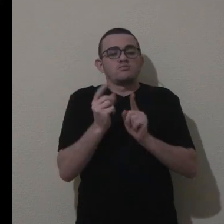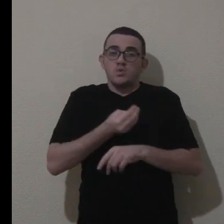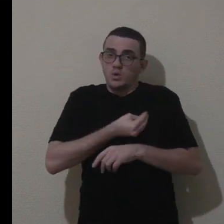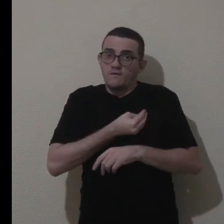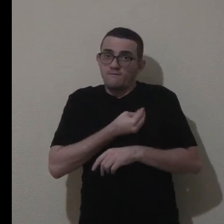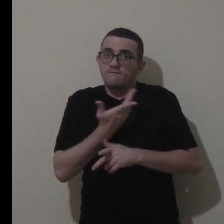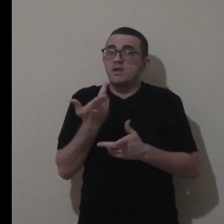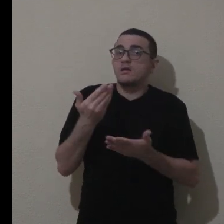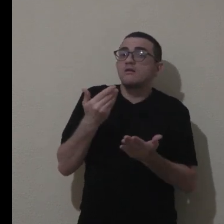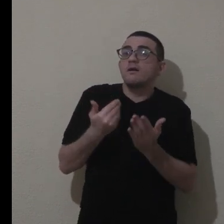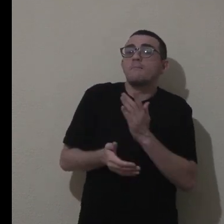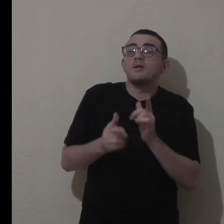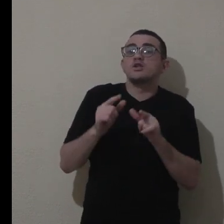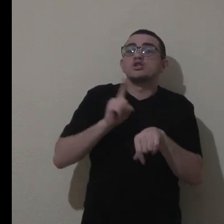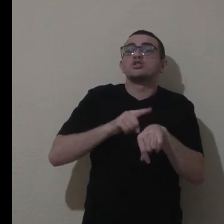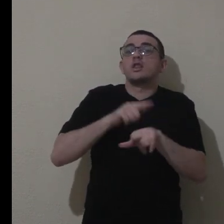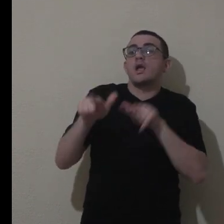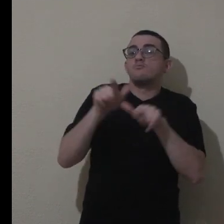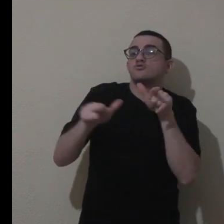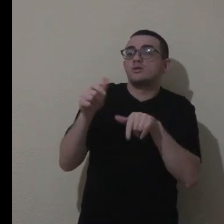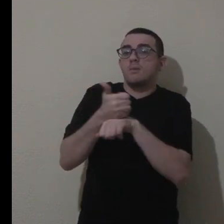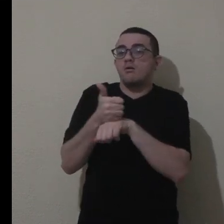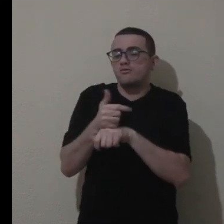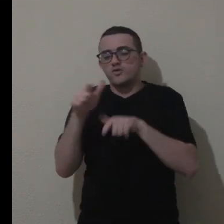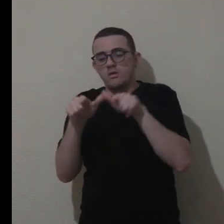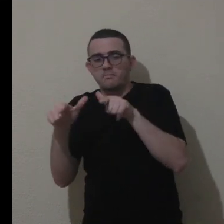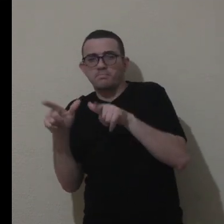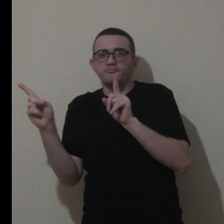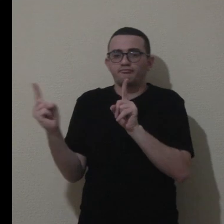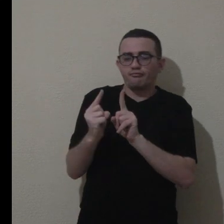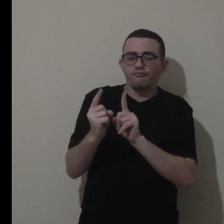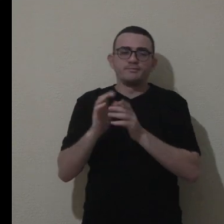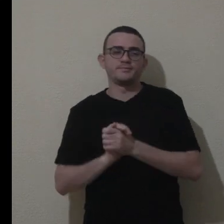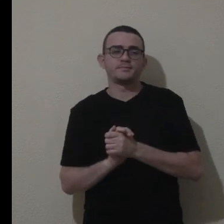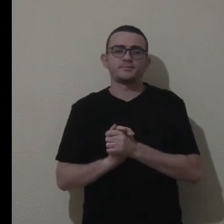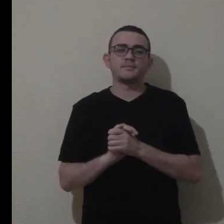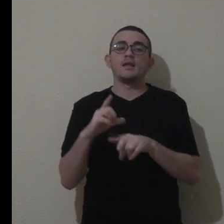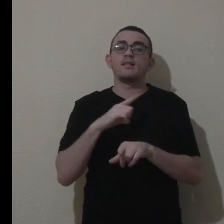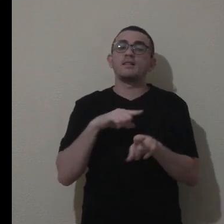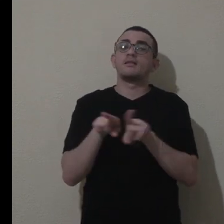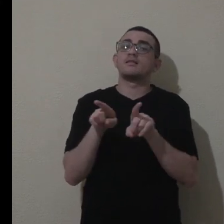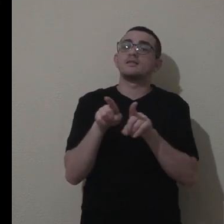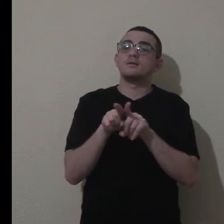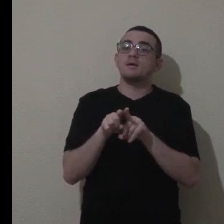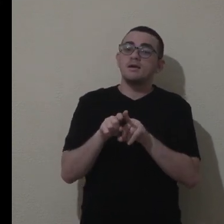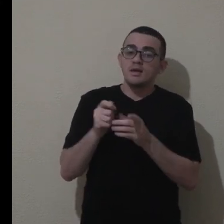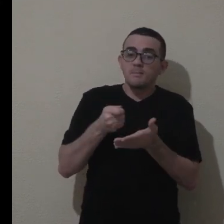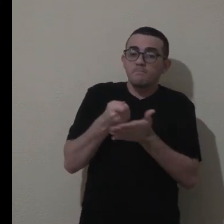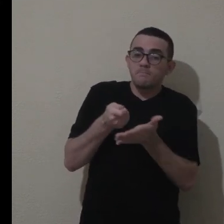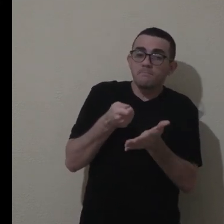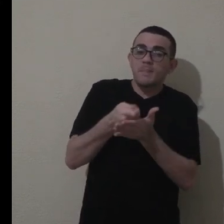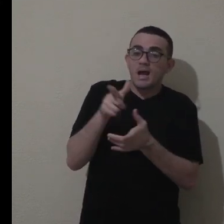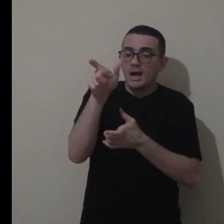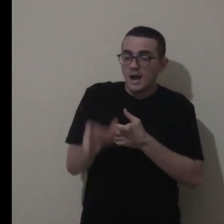encurtar a vida em 20 anos, então vai ter menos produtividade, né? Vai ter gastos em